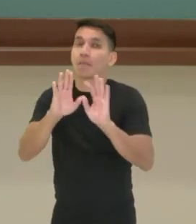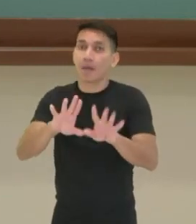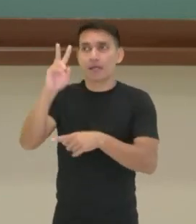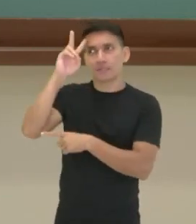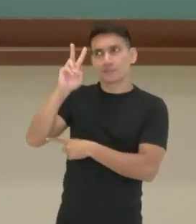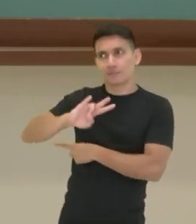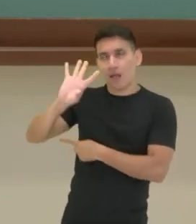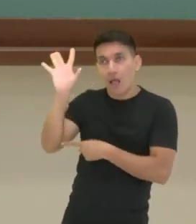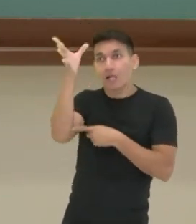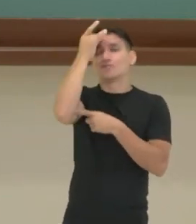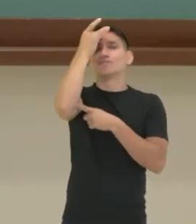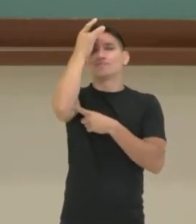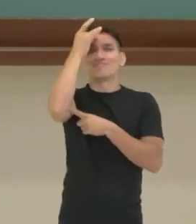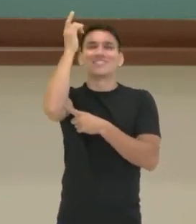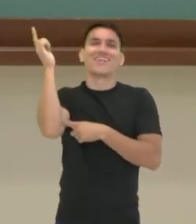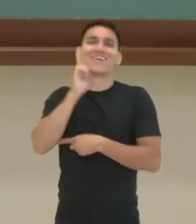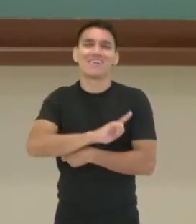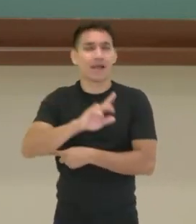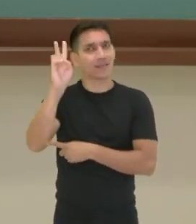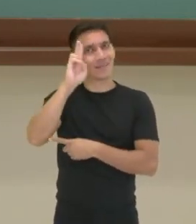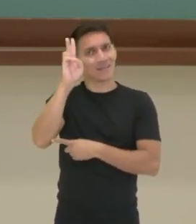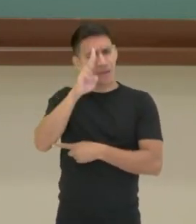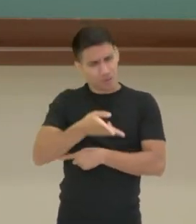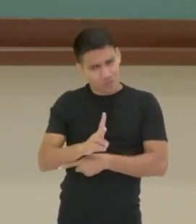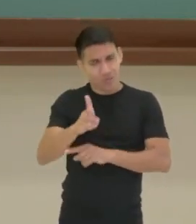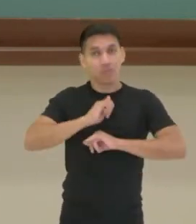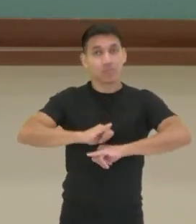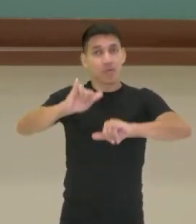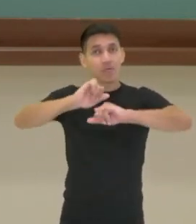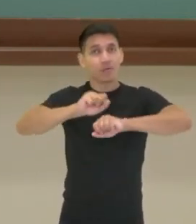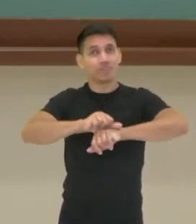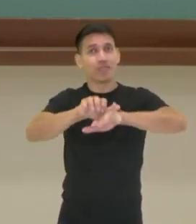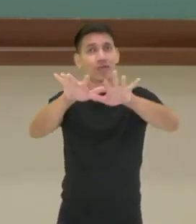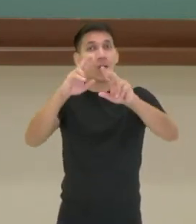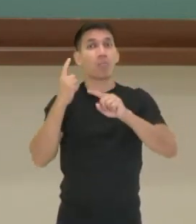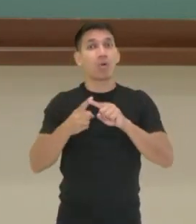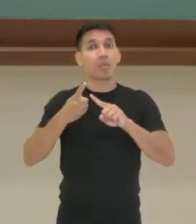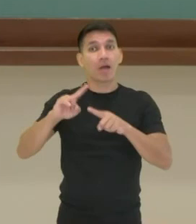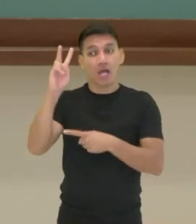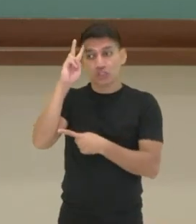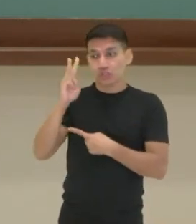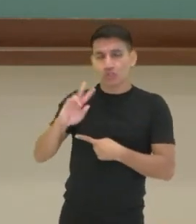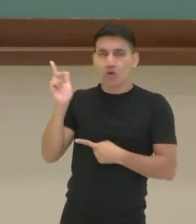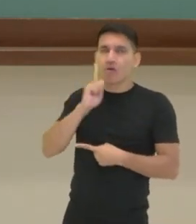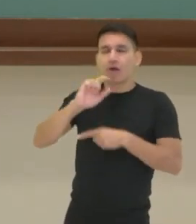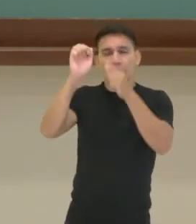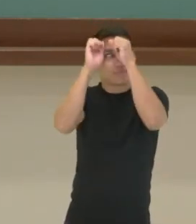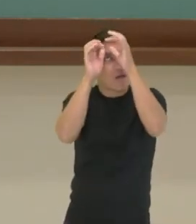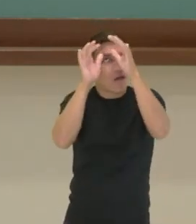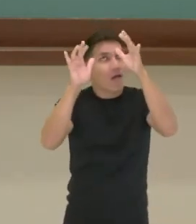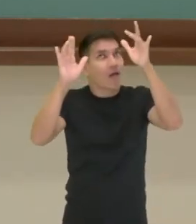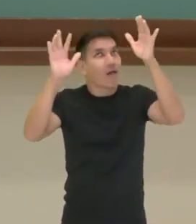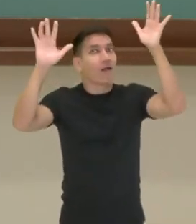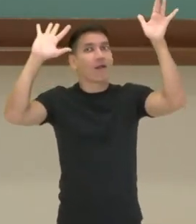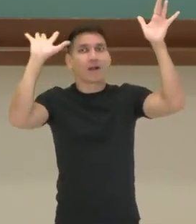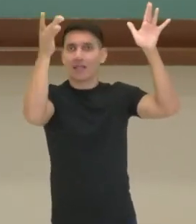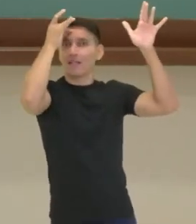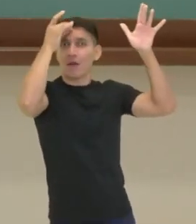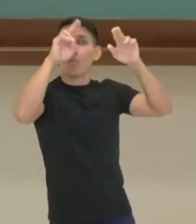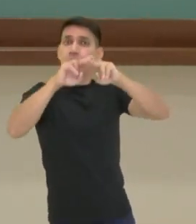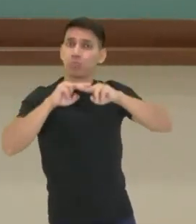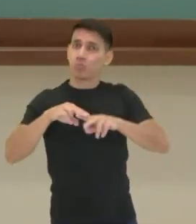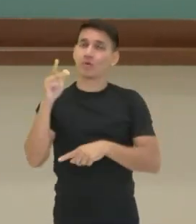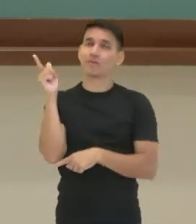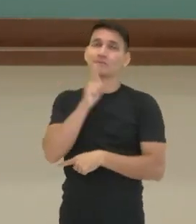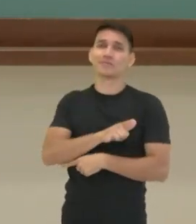gente se lembra, porque a história tem esse poder de aguçar nossa imaginação. Por isso que é tão